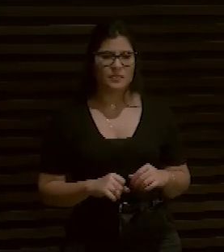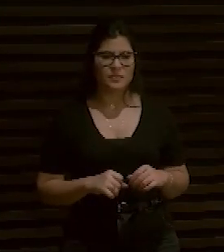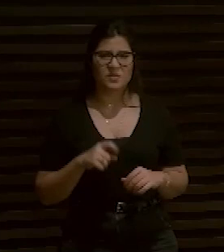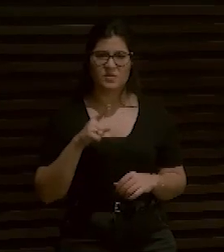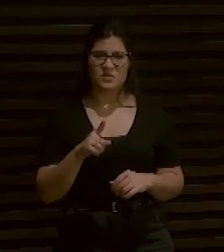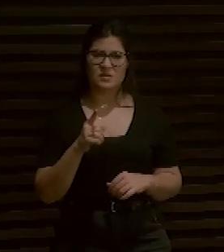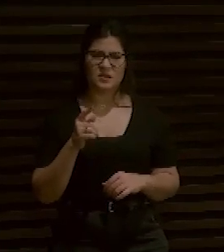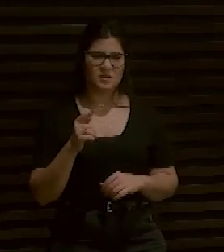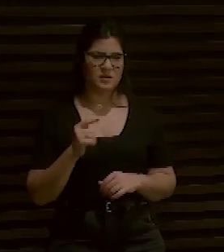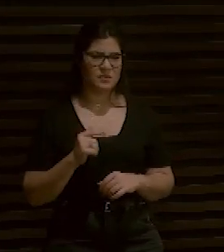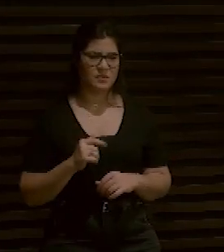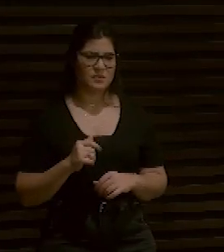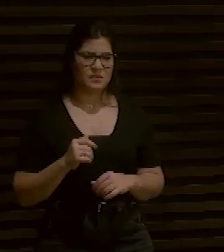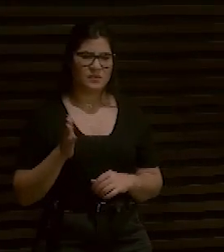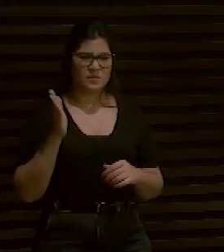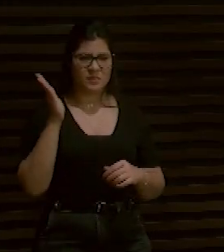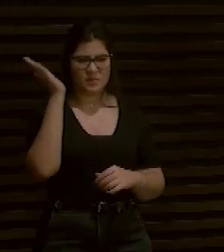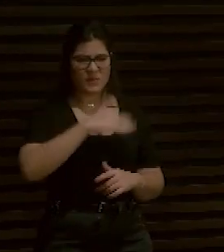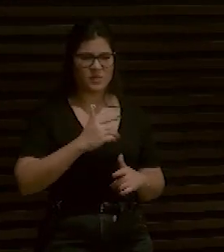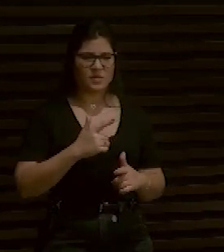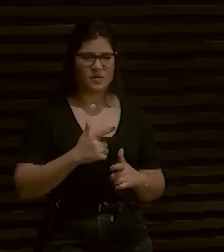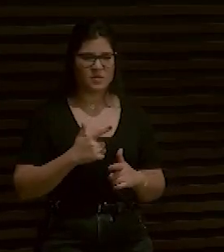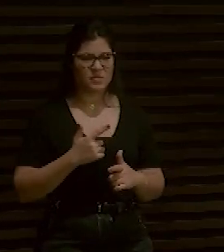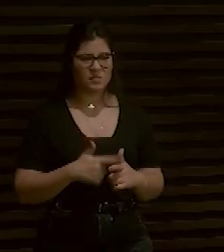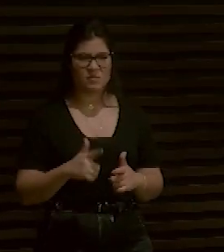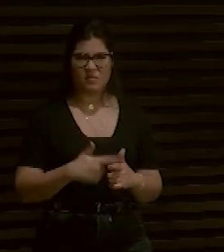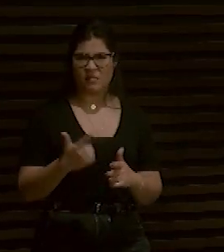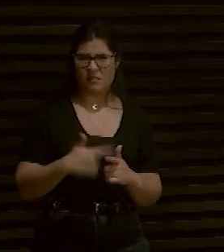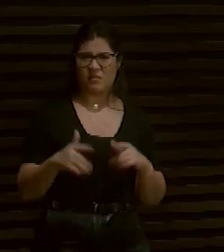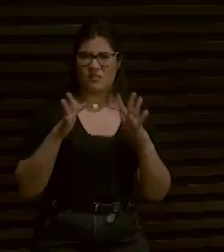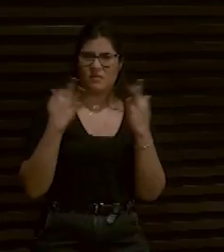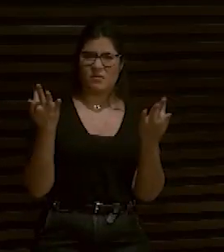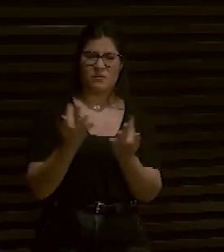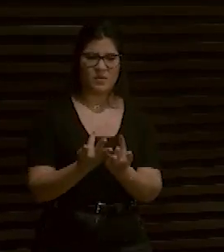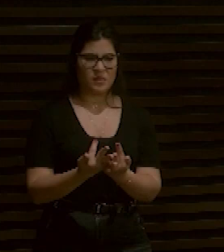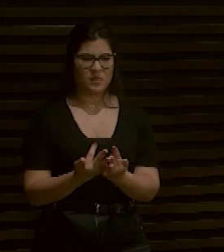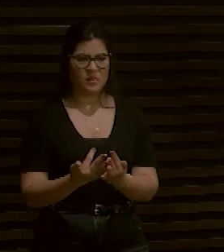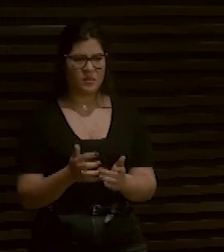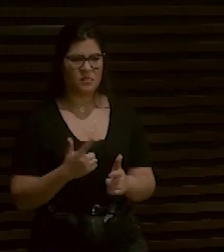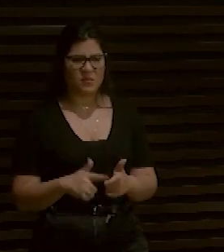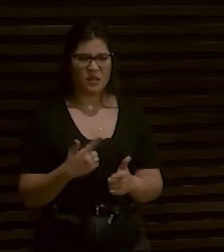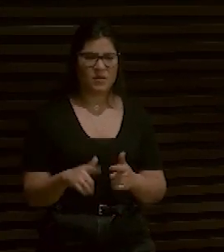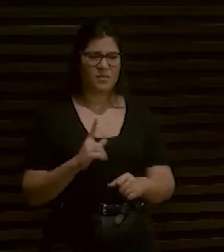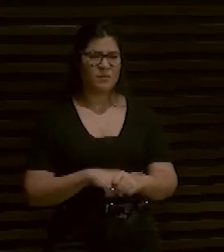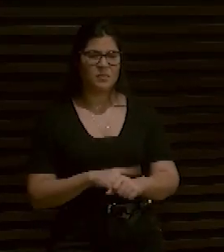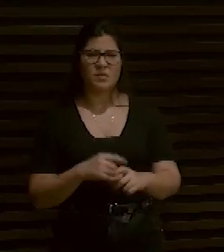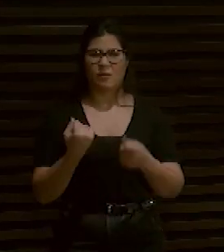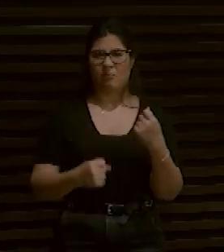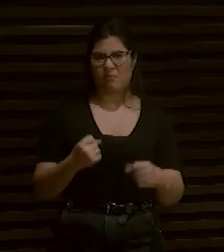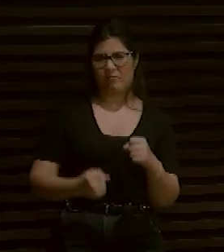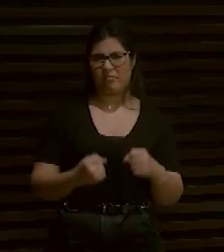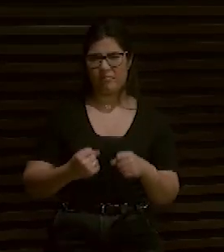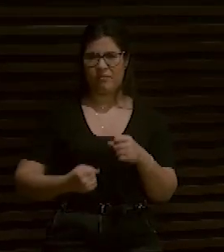a tua esposa, seus filhos, é você xingando o tempo inteiro no trânsito. Não precisa nem ser segunda às 8. Às vezes saindo daqui o cara já te